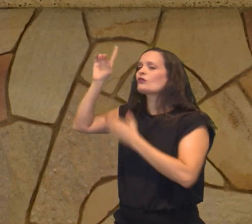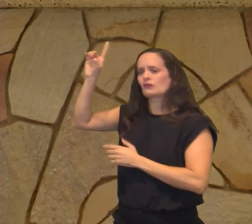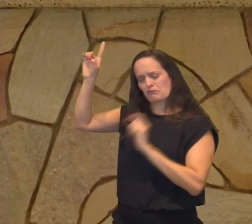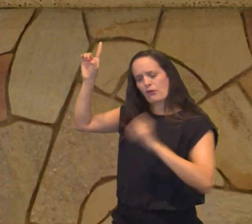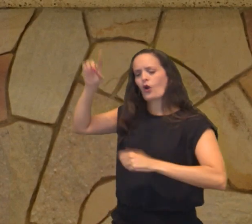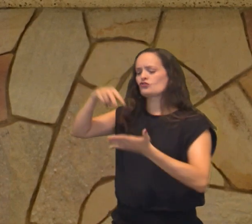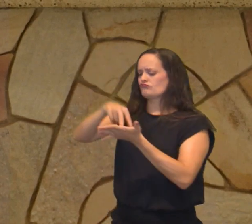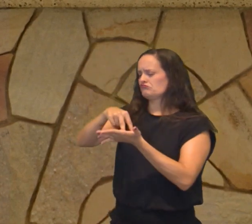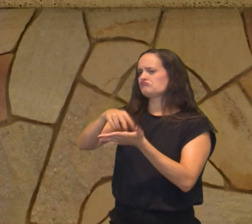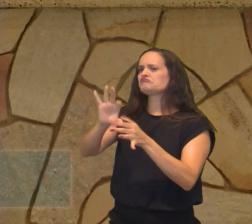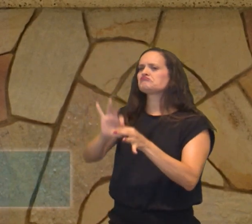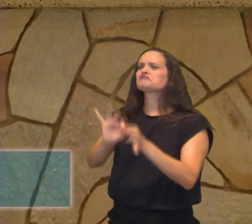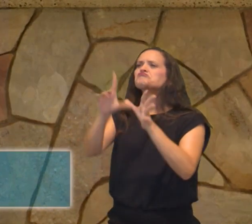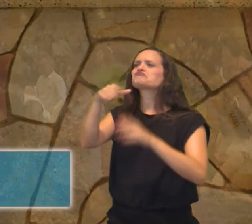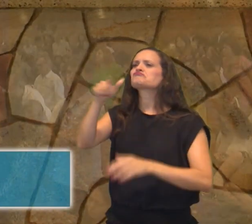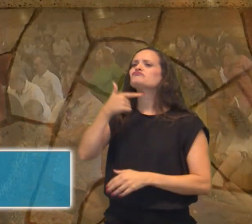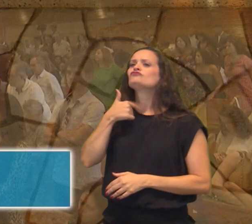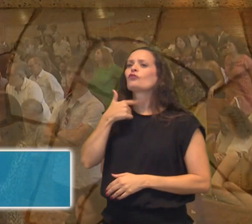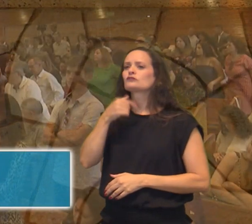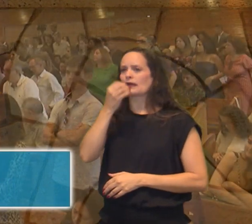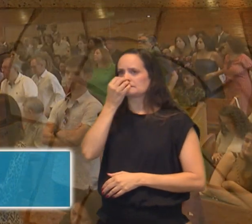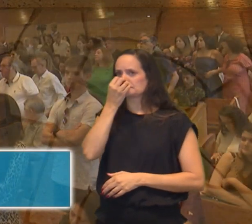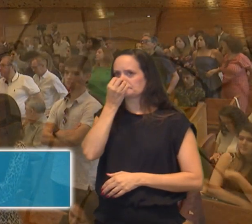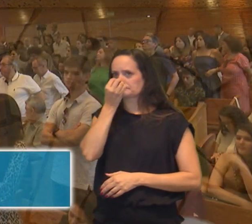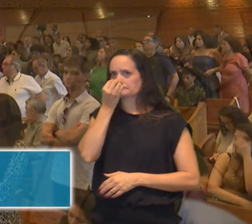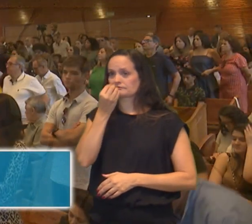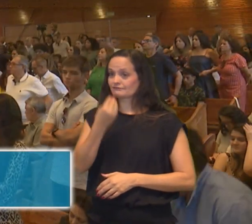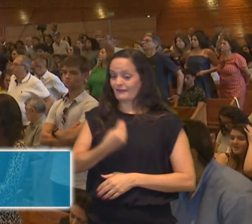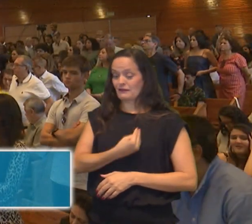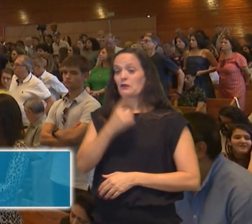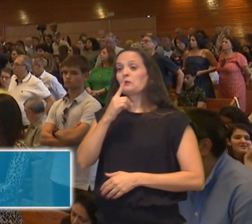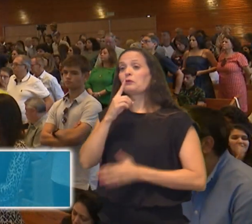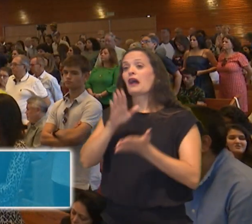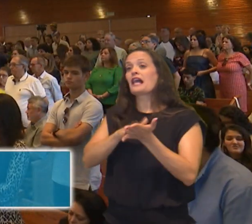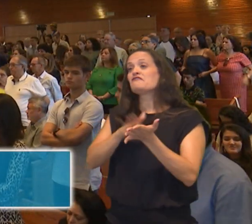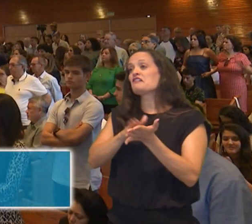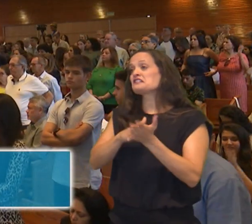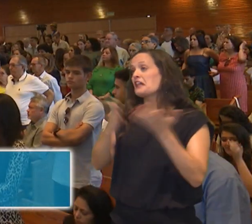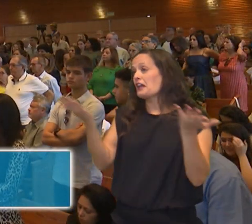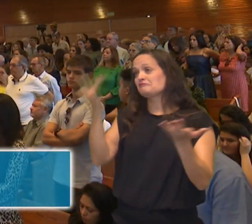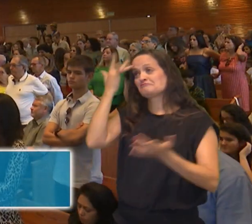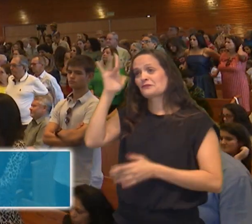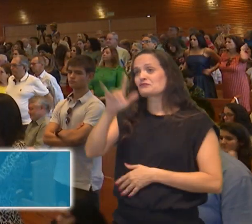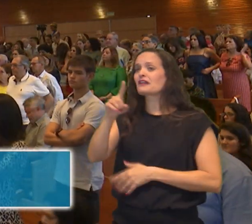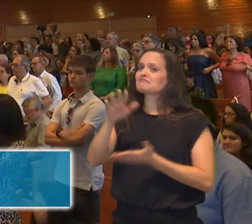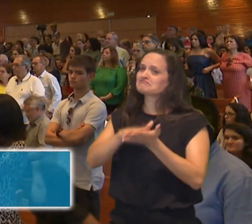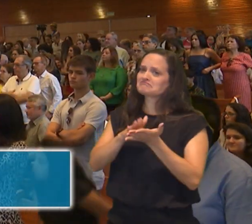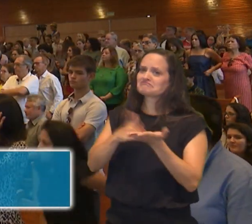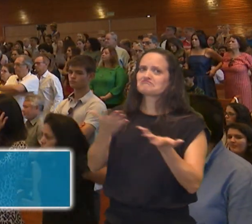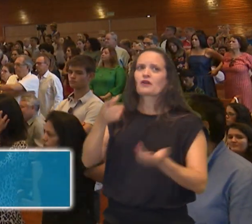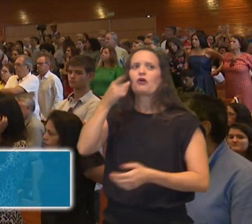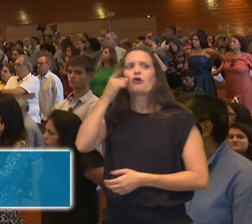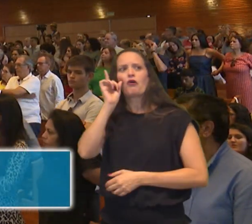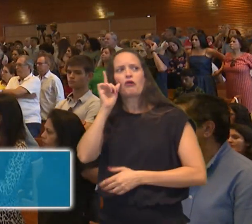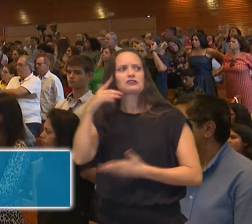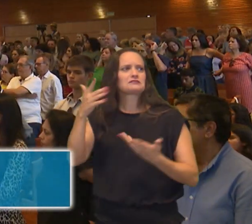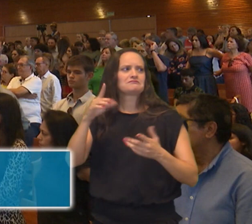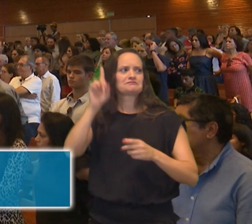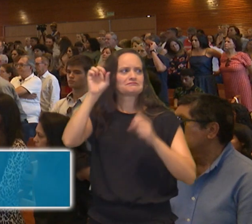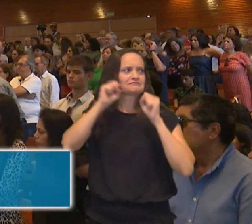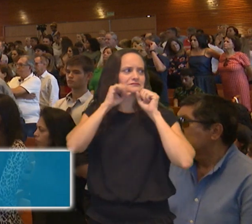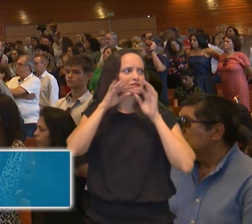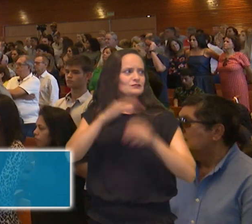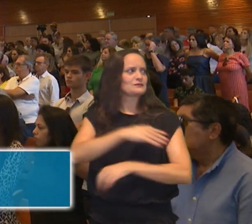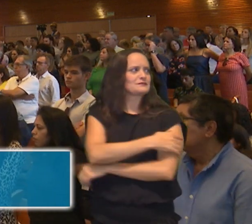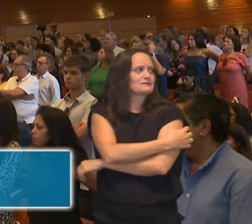pé. Se você completou mais um ano de vida, estou vendo aqui o Fernando, fez aniversário ontem. Fernando, Deus abençoe. Nosso